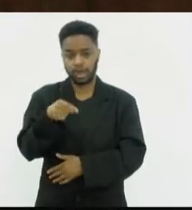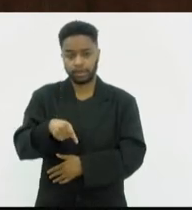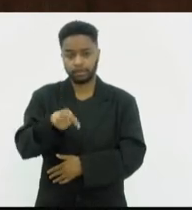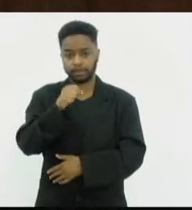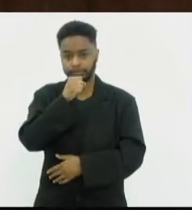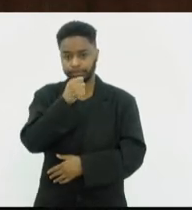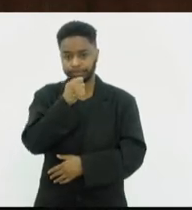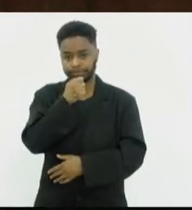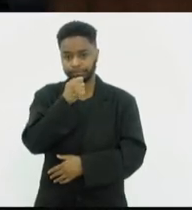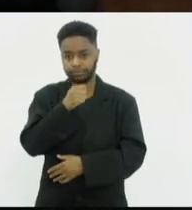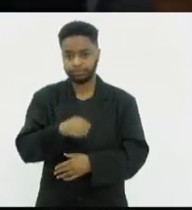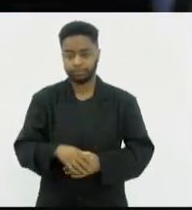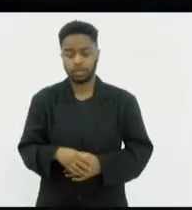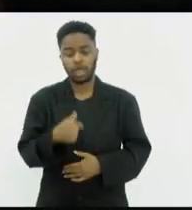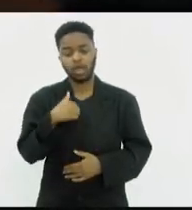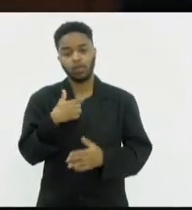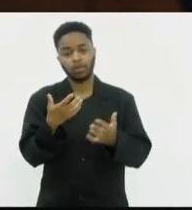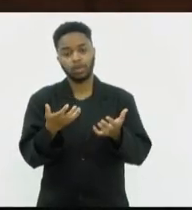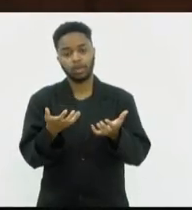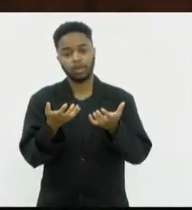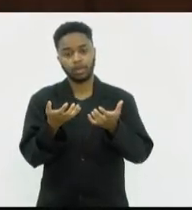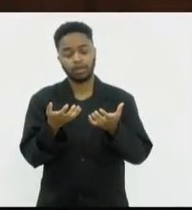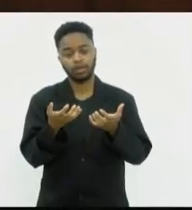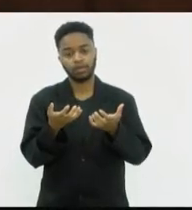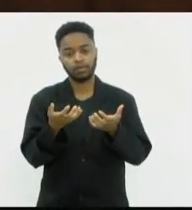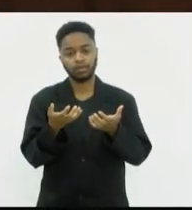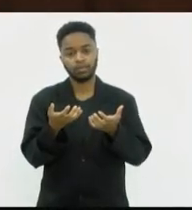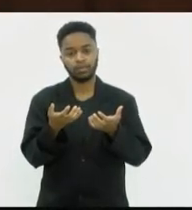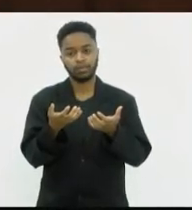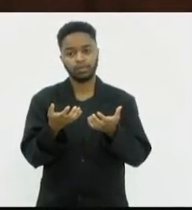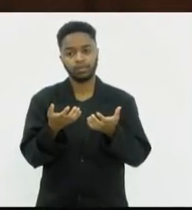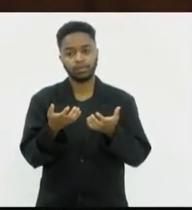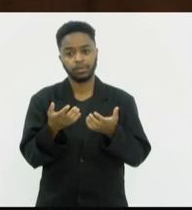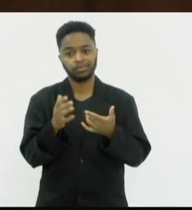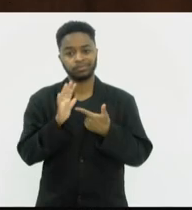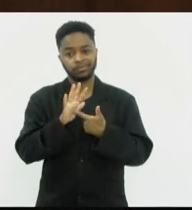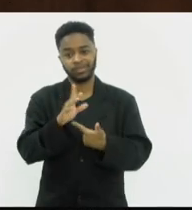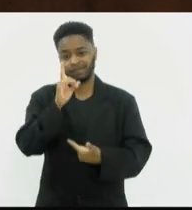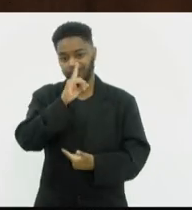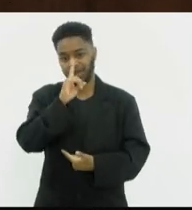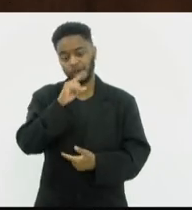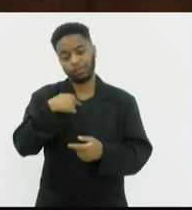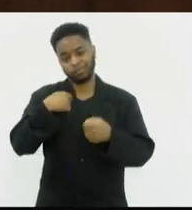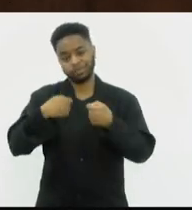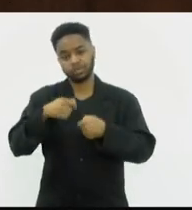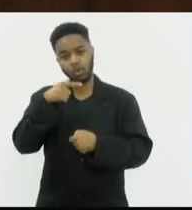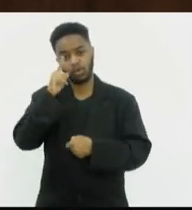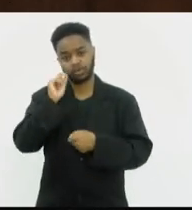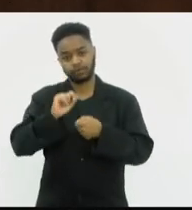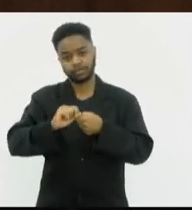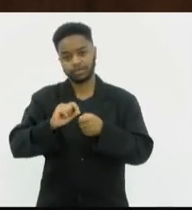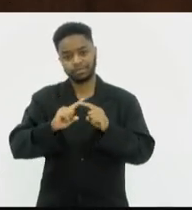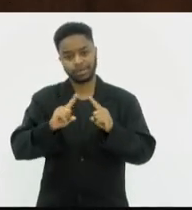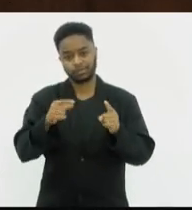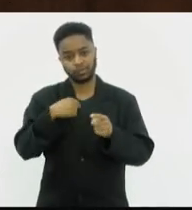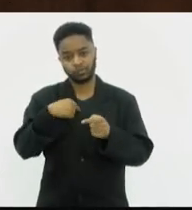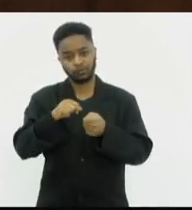microfone, quero aqui trazer para mim uma falha que eu deveria ter feito ontem e acabei não fazendo.